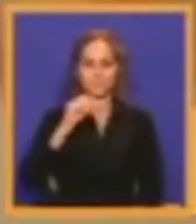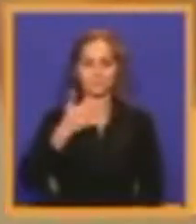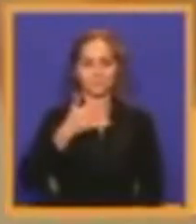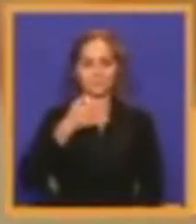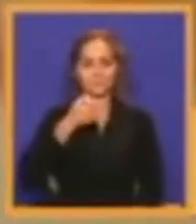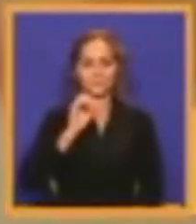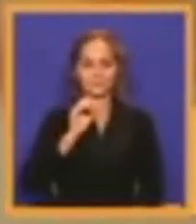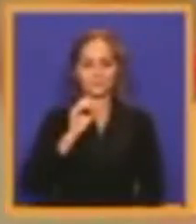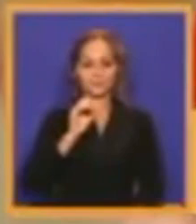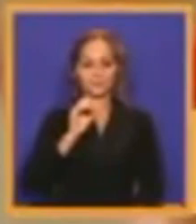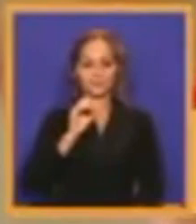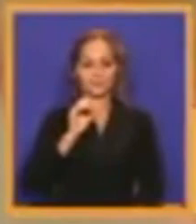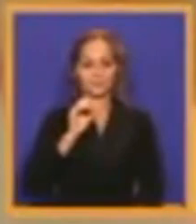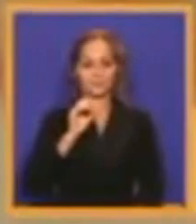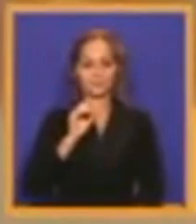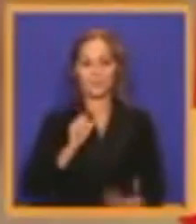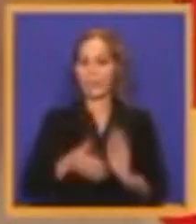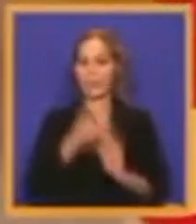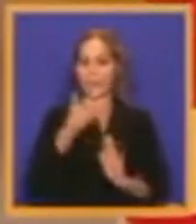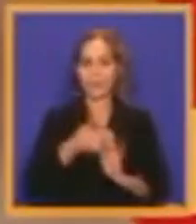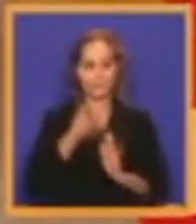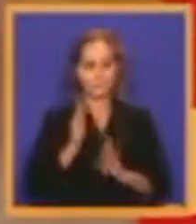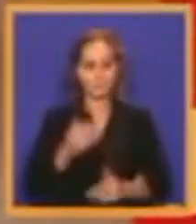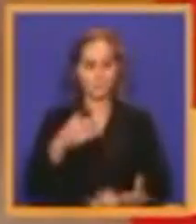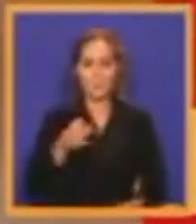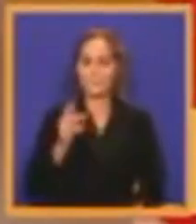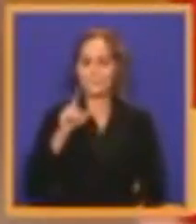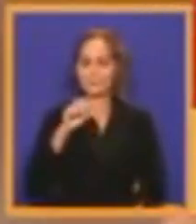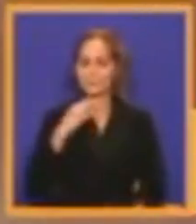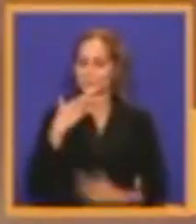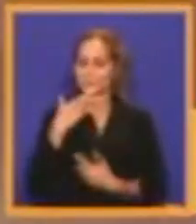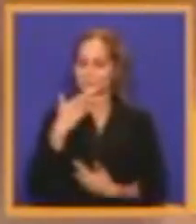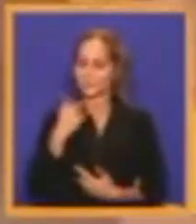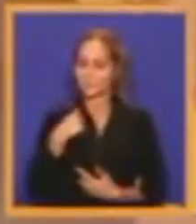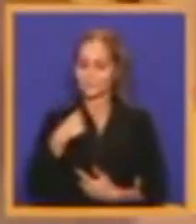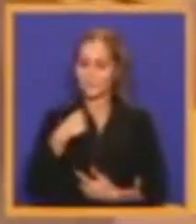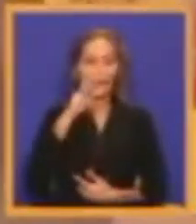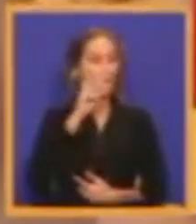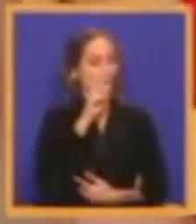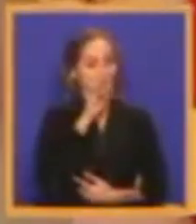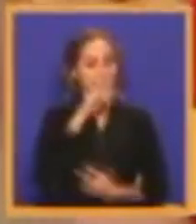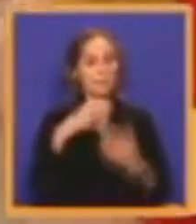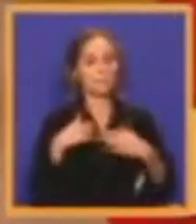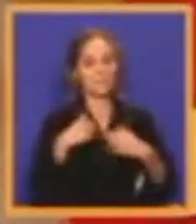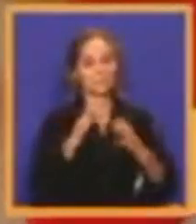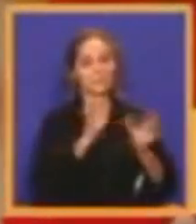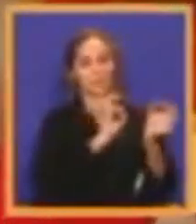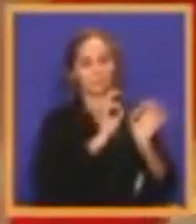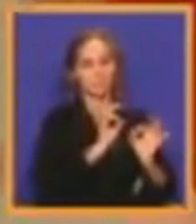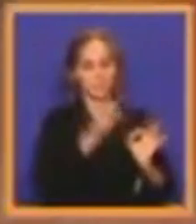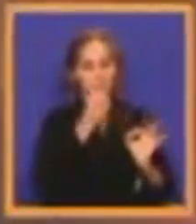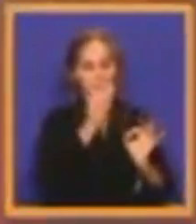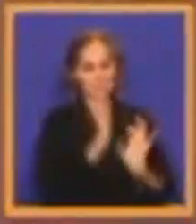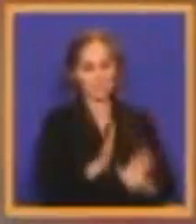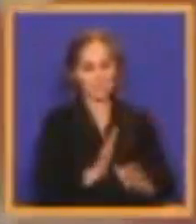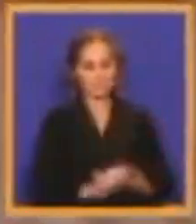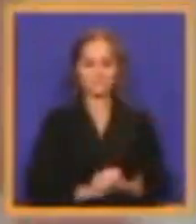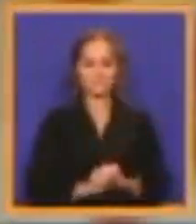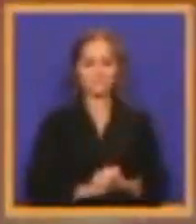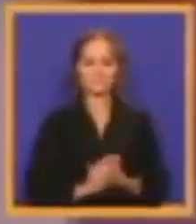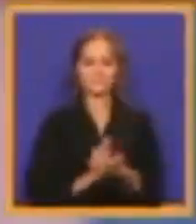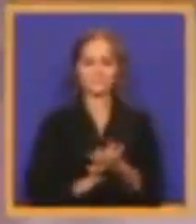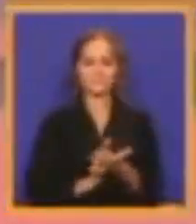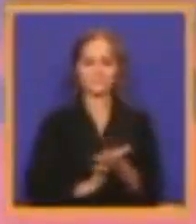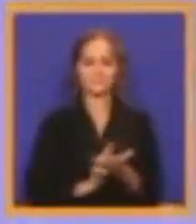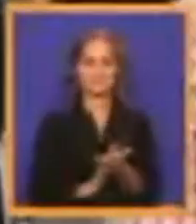707-200-250... super mega rápido. Paulo, muito obrigada. Obrigado. Olha, vou ver se o nosso bacalhauzinho já está pronto a comer. Muito obrigado.